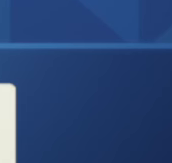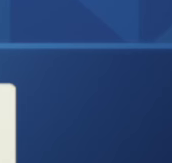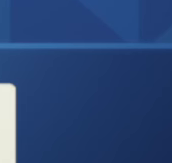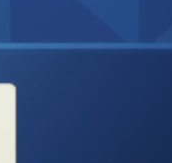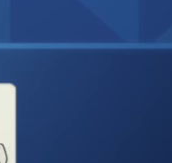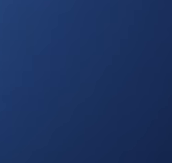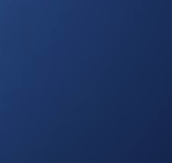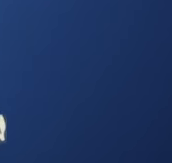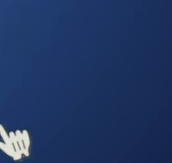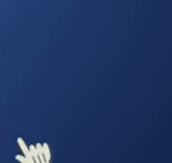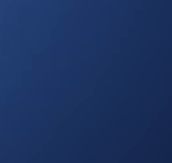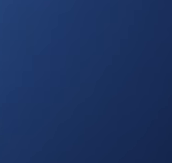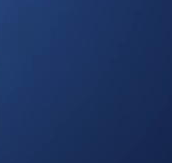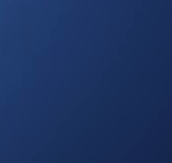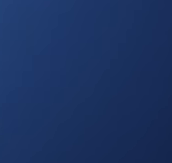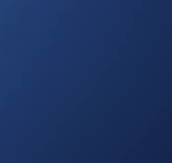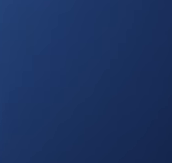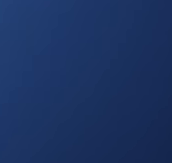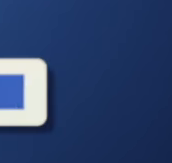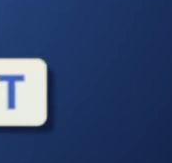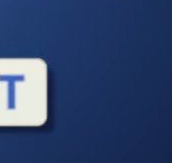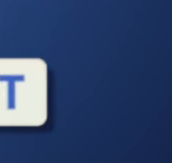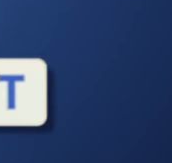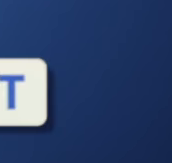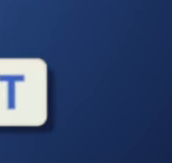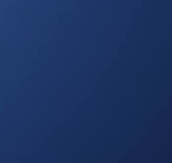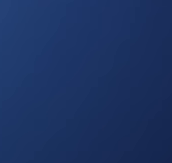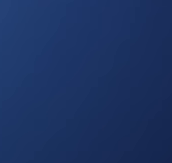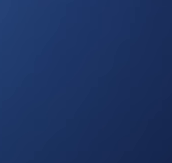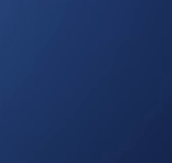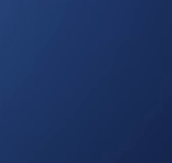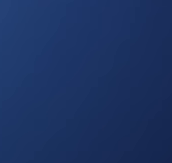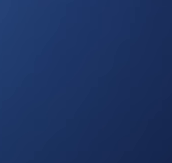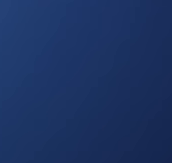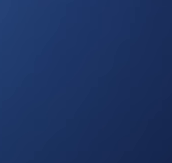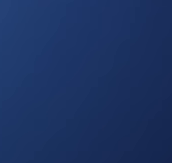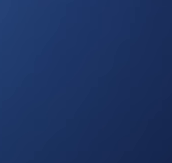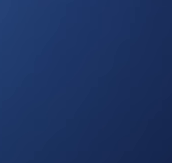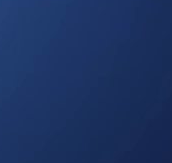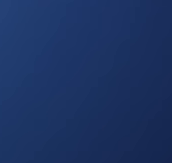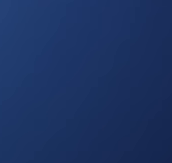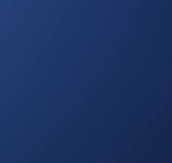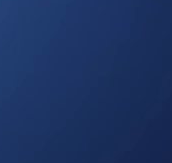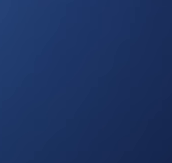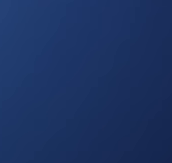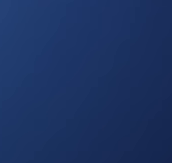lua inscreva. Não há nenhum botão notificação, pode for comentário, não faz tudo, vai merecê-lo.